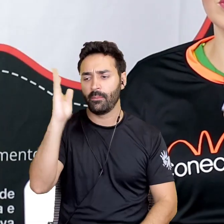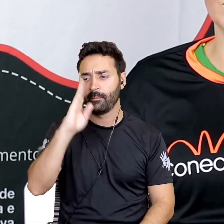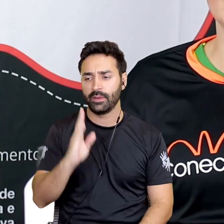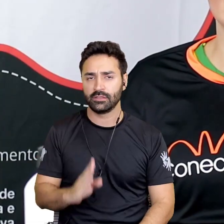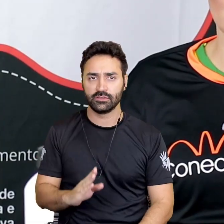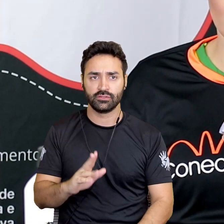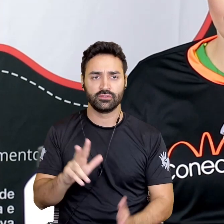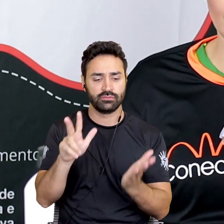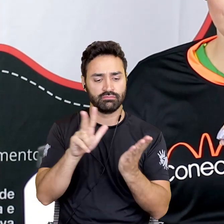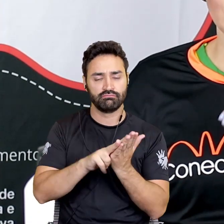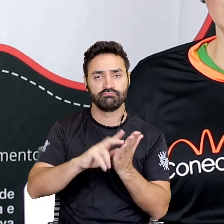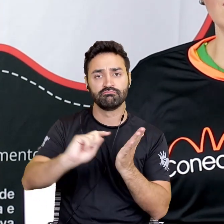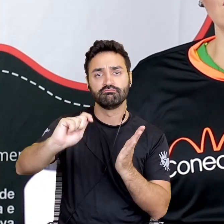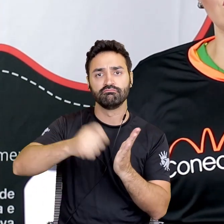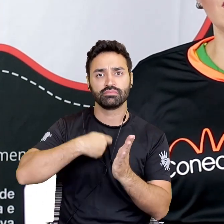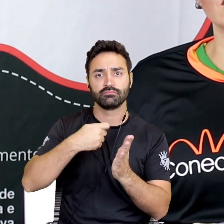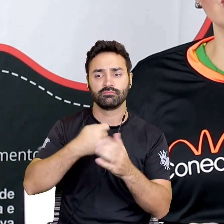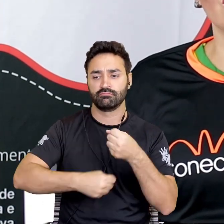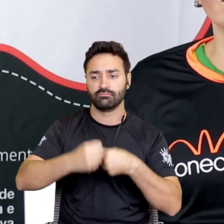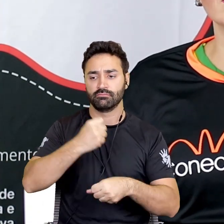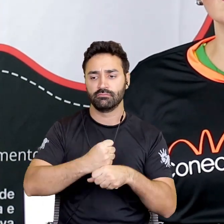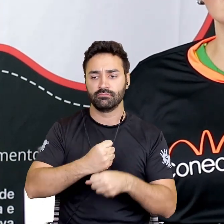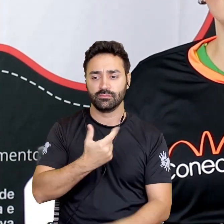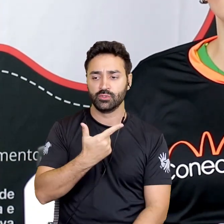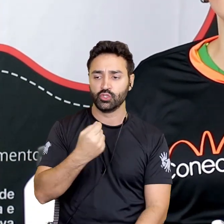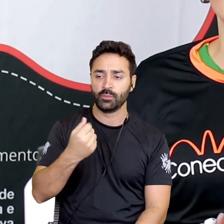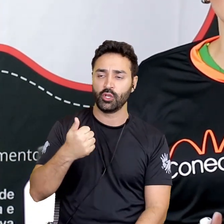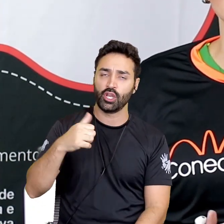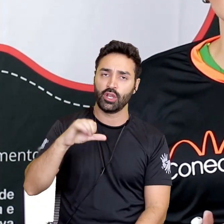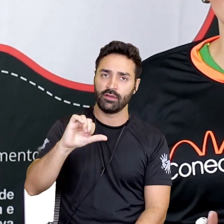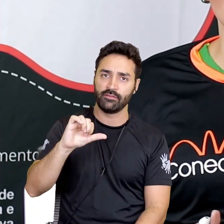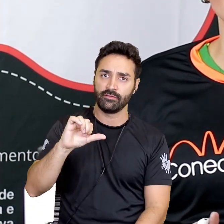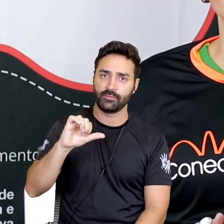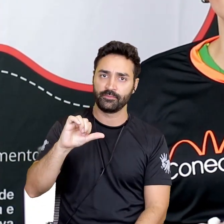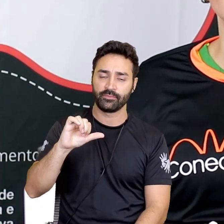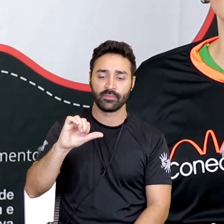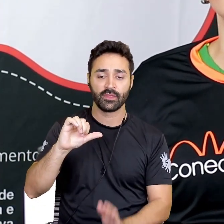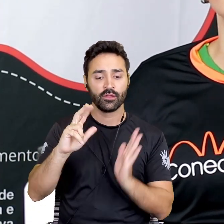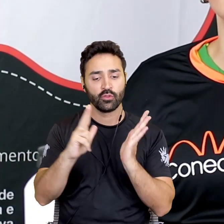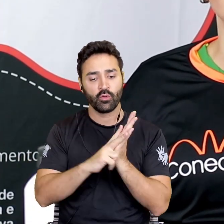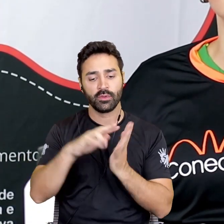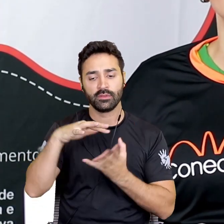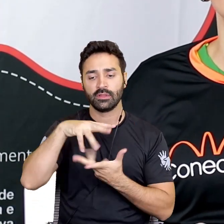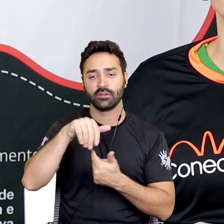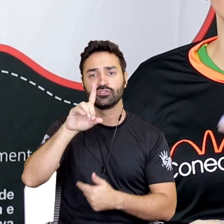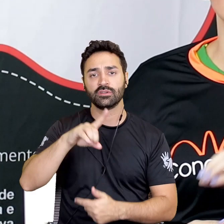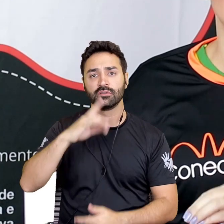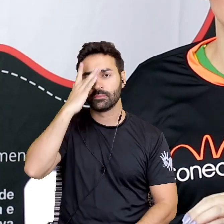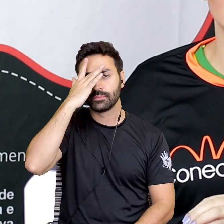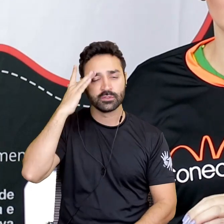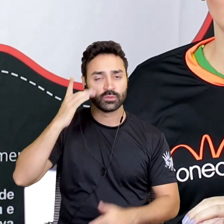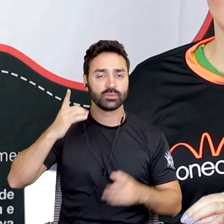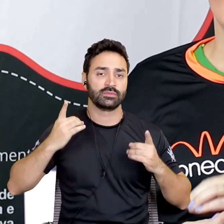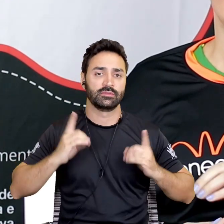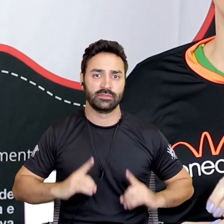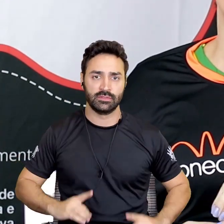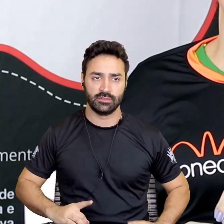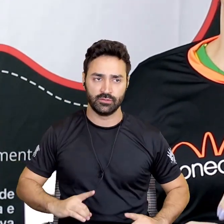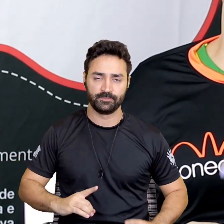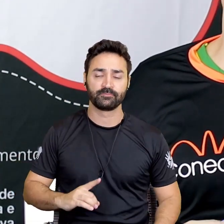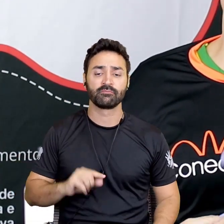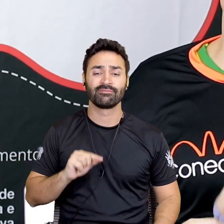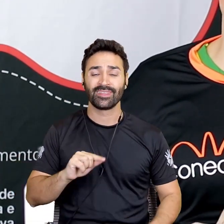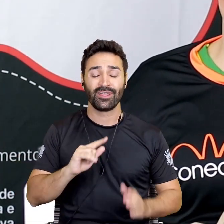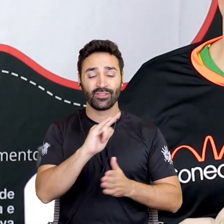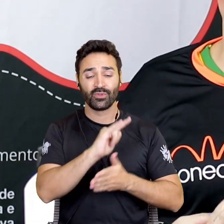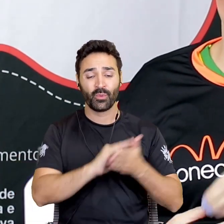em 2009, que é chamada de Convenção Internacional dos Direitos da Pessoa com Deficiência. Ela é um documento